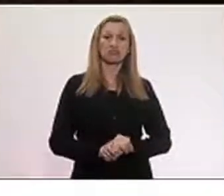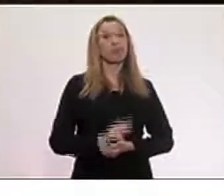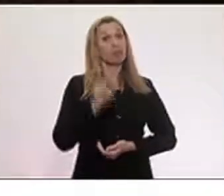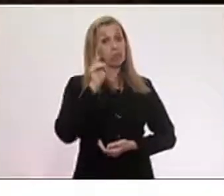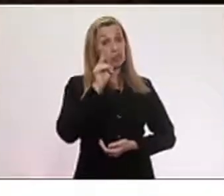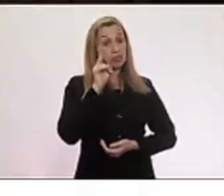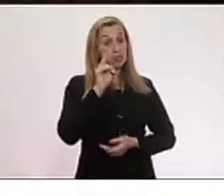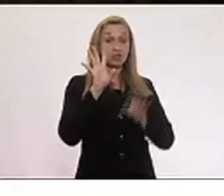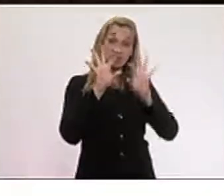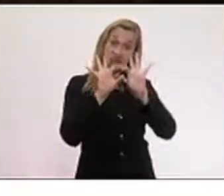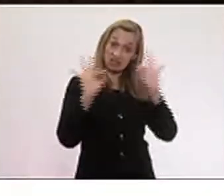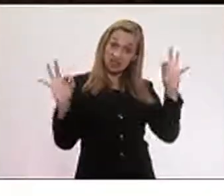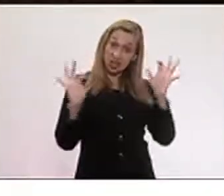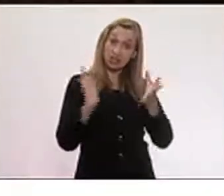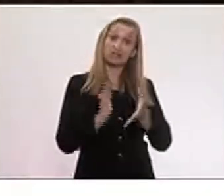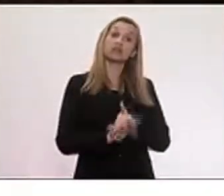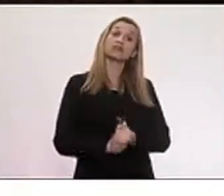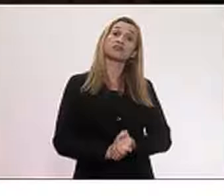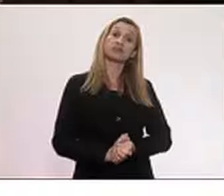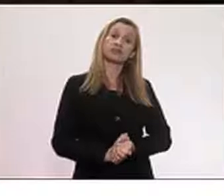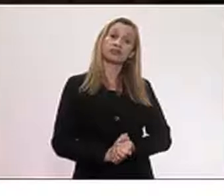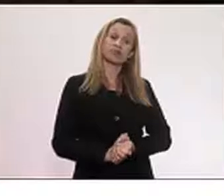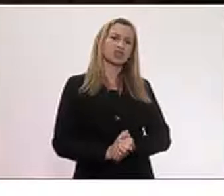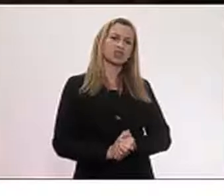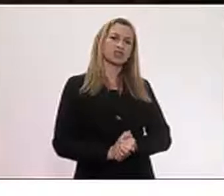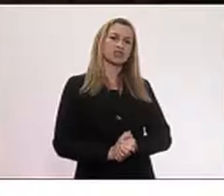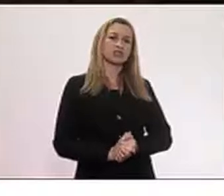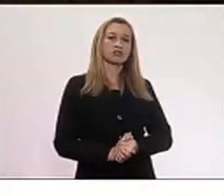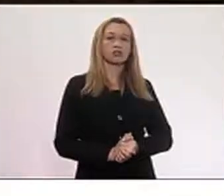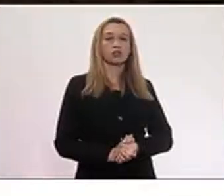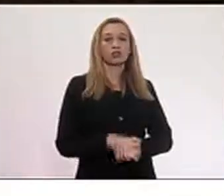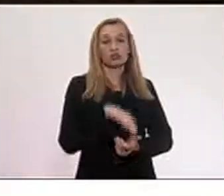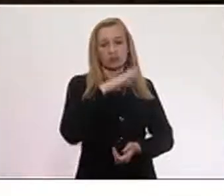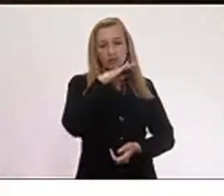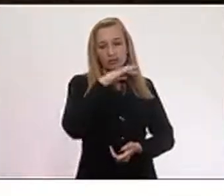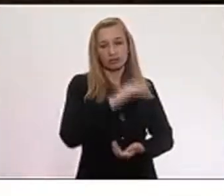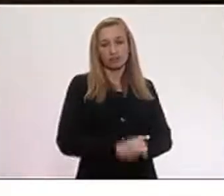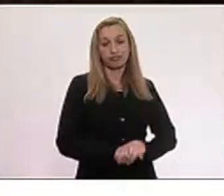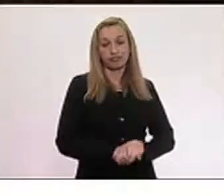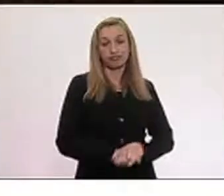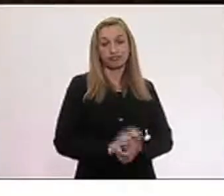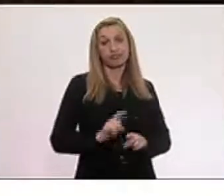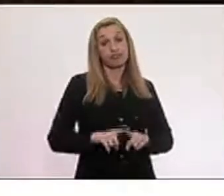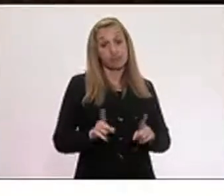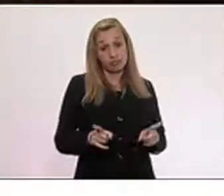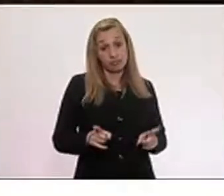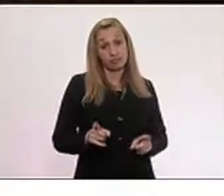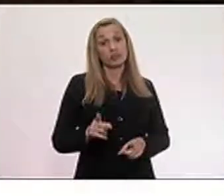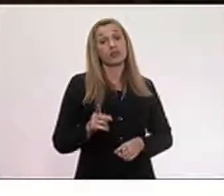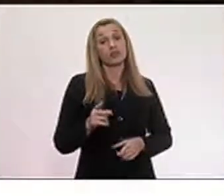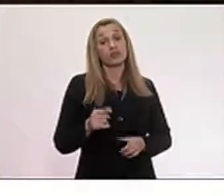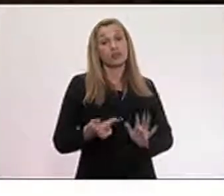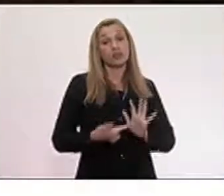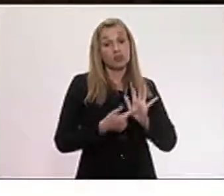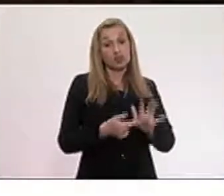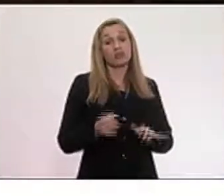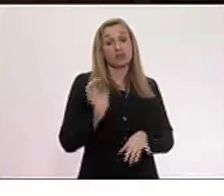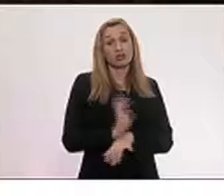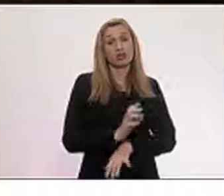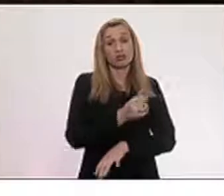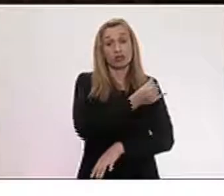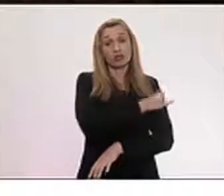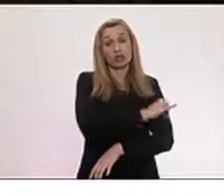lembrando uma frase de muito mau gosto, mas que foi cunhada aqui no estado do Rio de